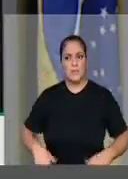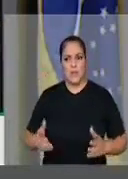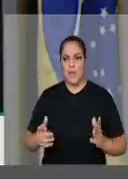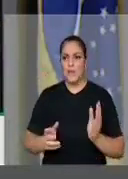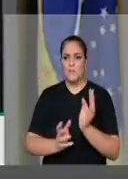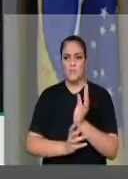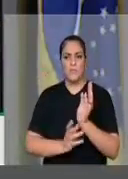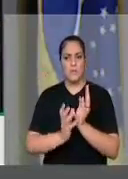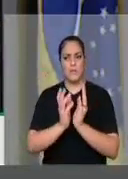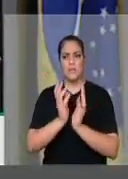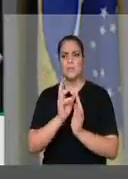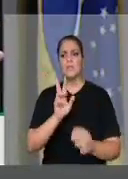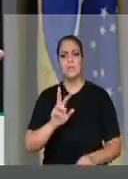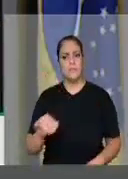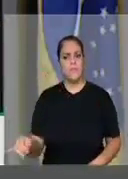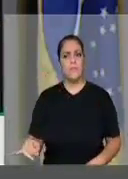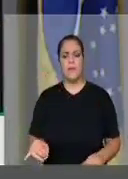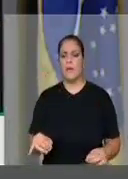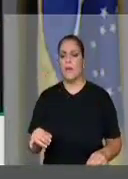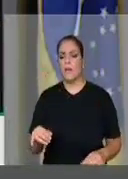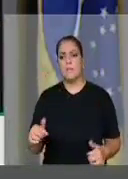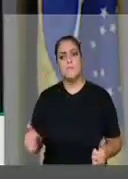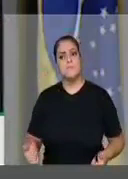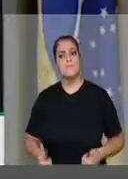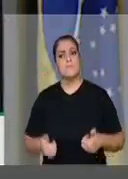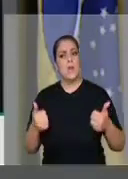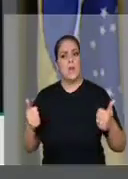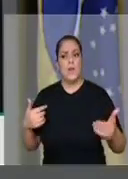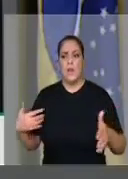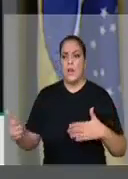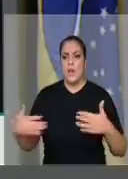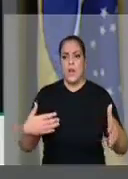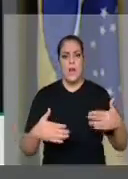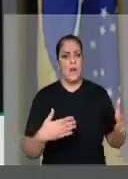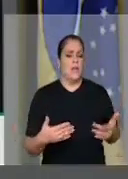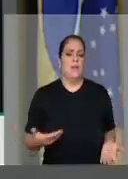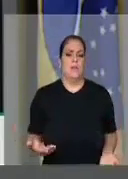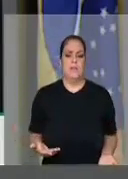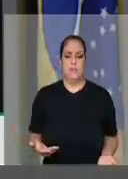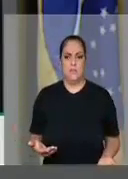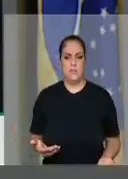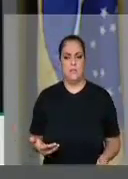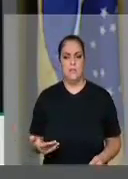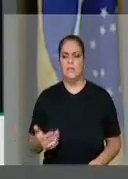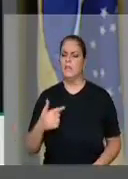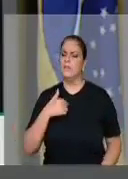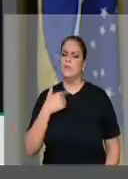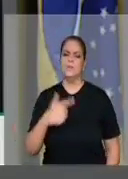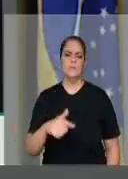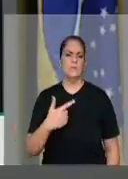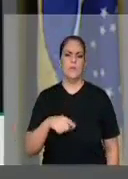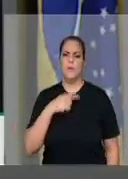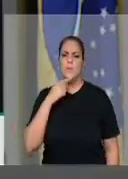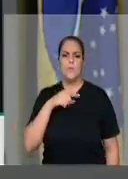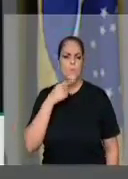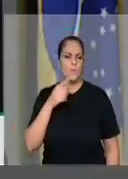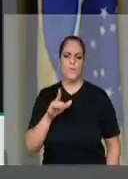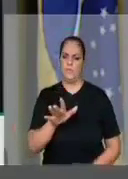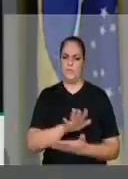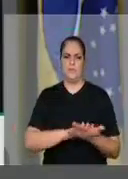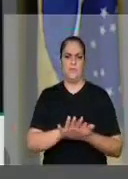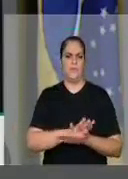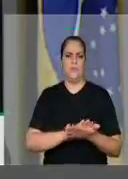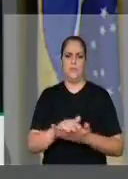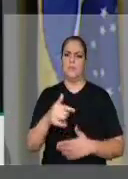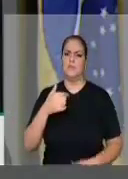vai transformar em energia positiva na economia. Eu não tenho dúvida, senhores, nenhuma. A minha